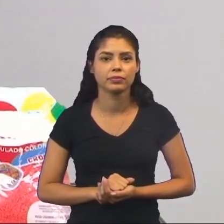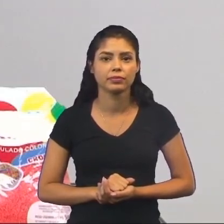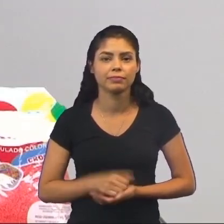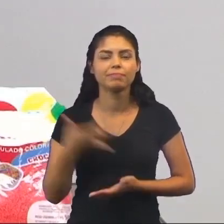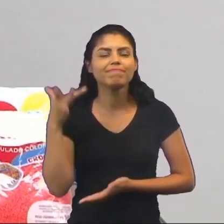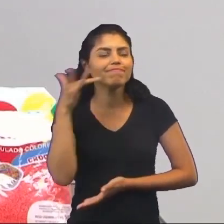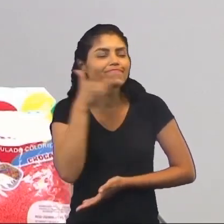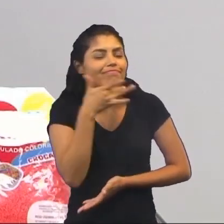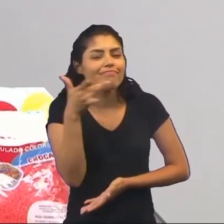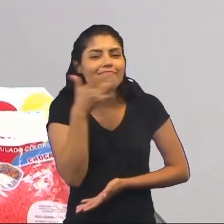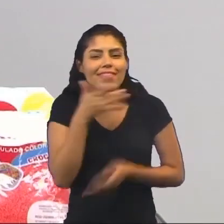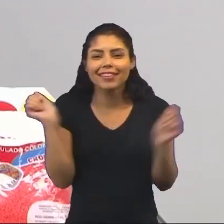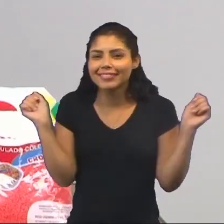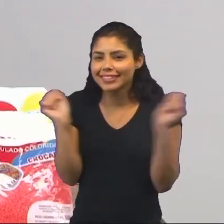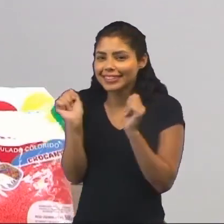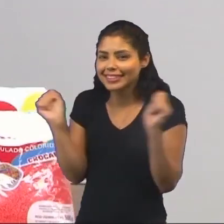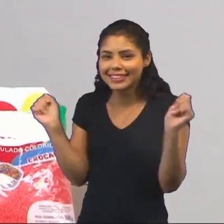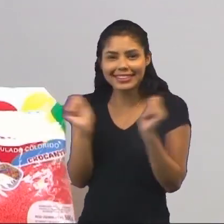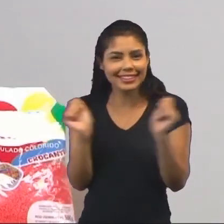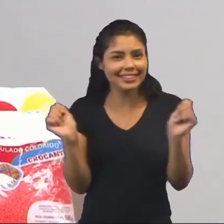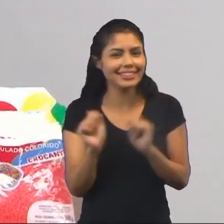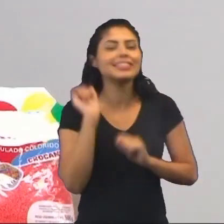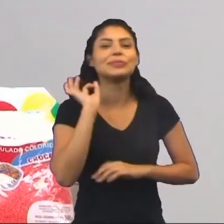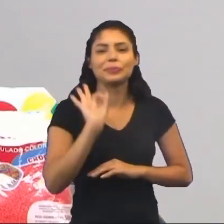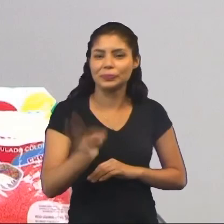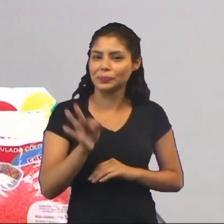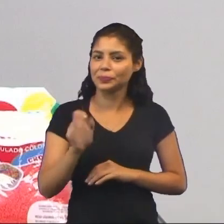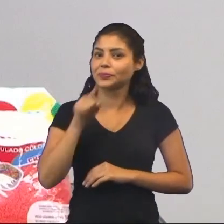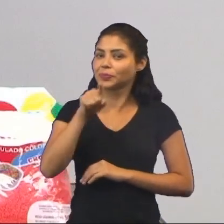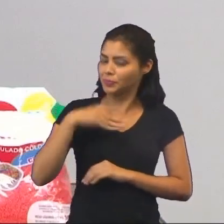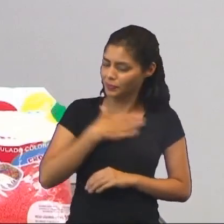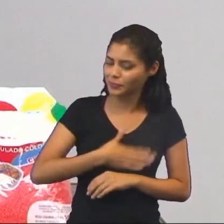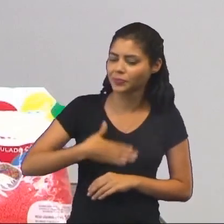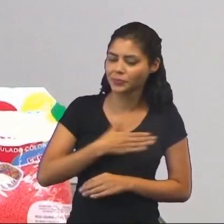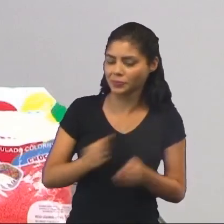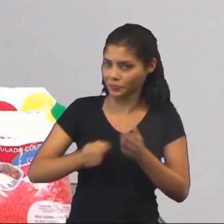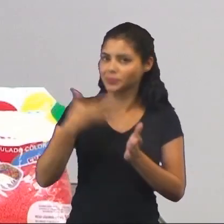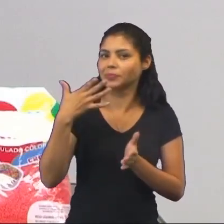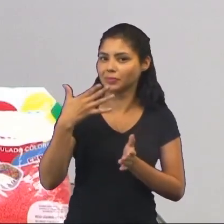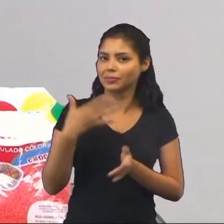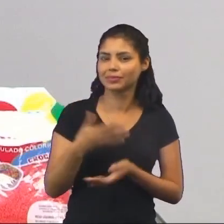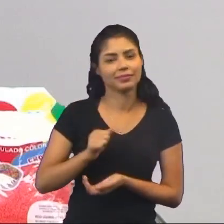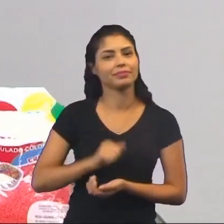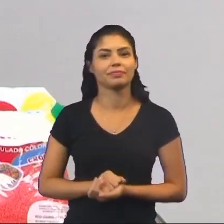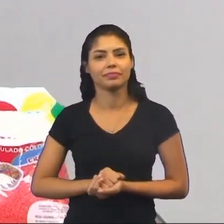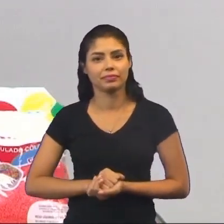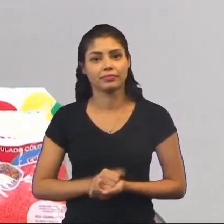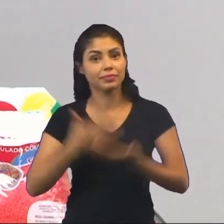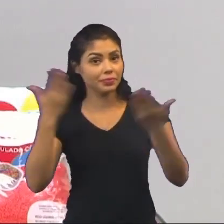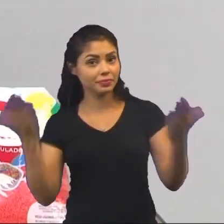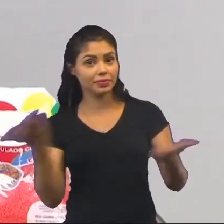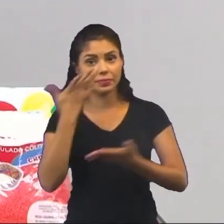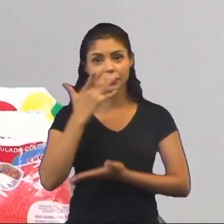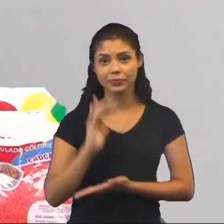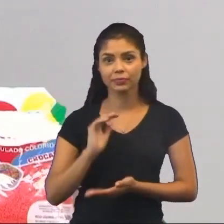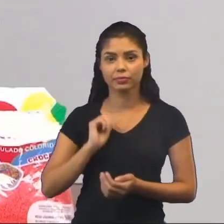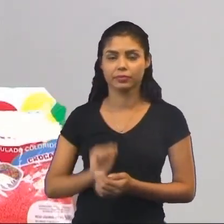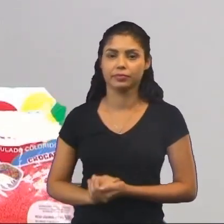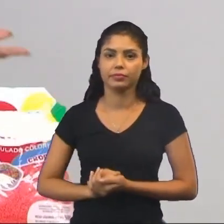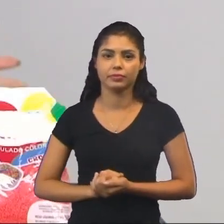Está uma delícia. Eu tenho certeza que vocês vão gostar muito desta receita. Então,